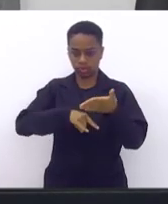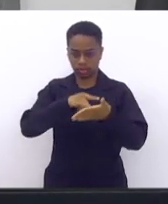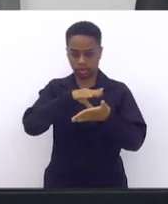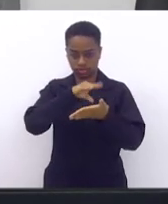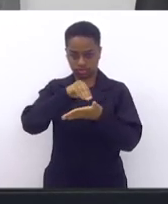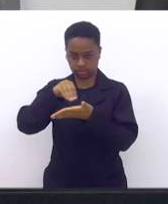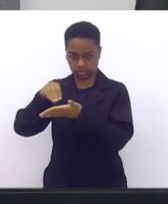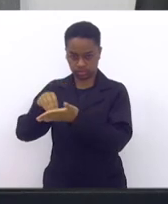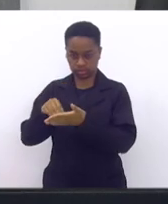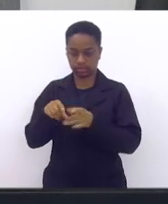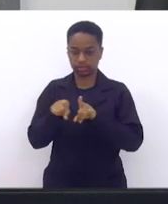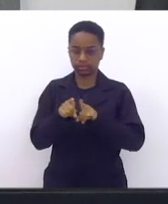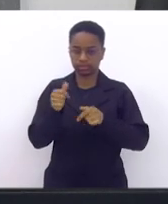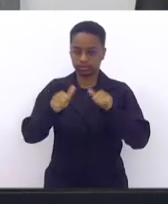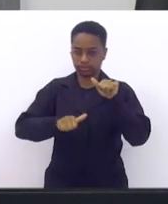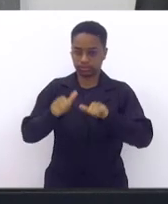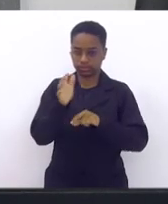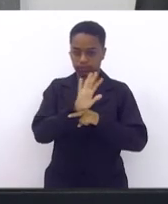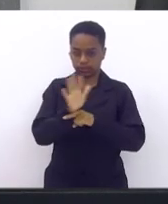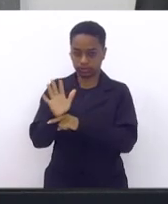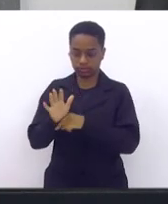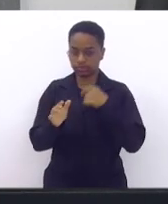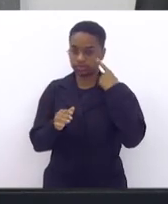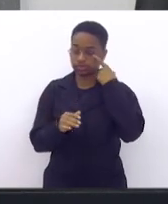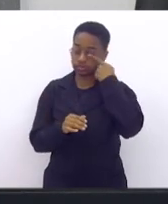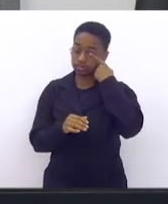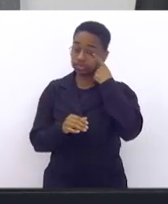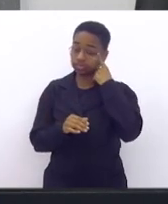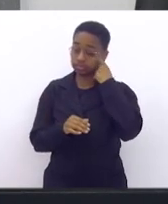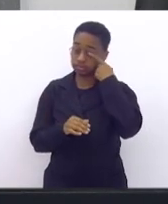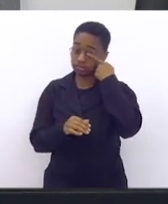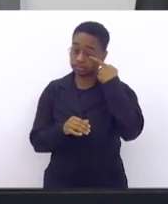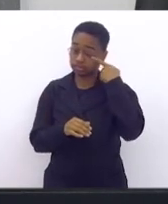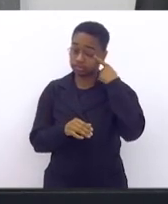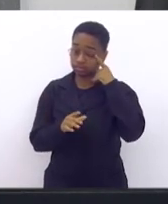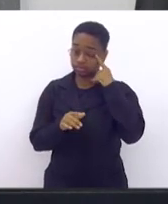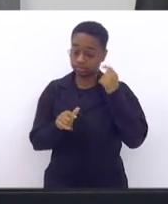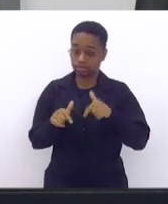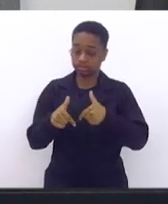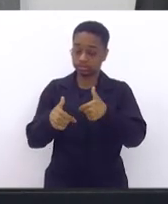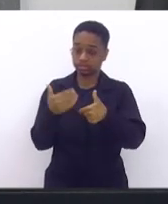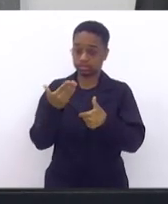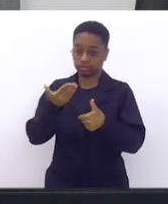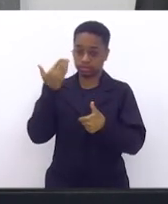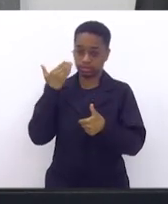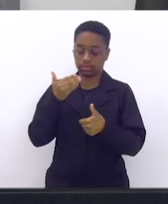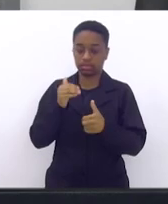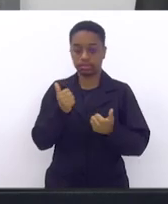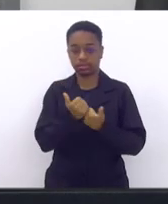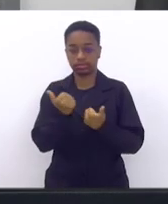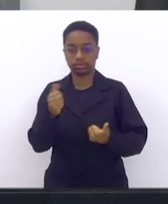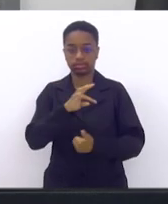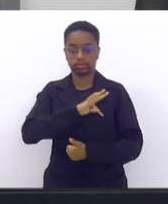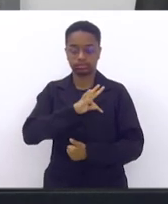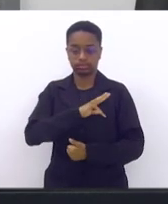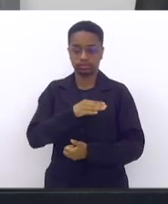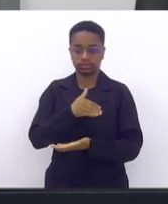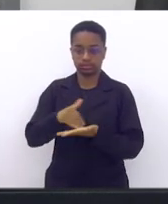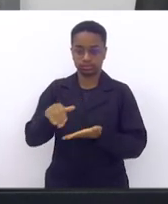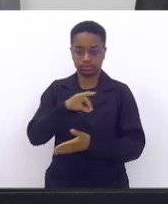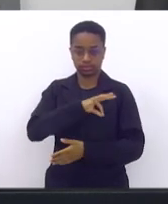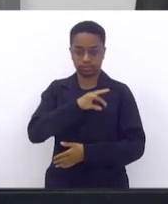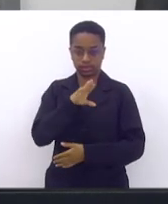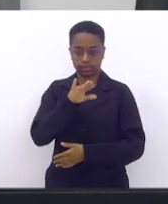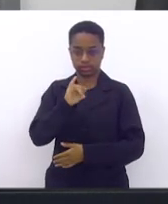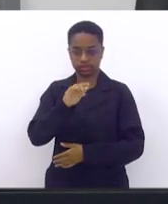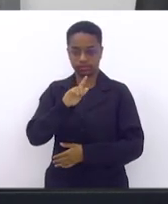documentoscopia e análise de vídeo. Exerceu, à época, o cargo de assessora técnica da Secretaria da Polícia